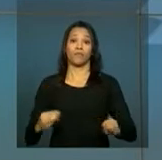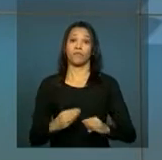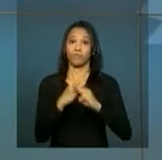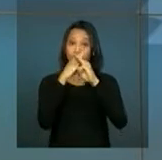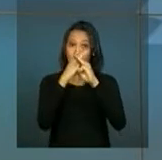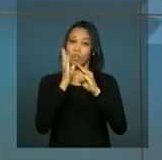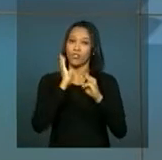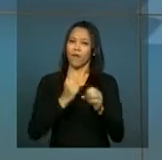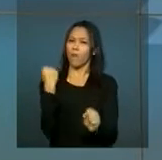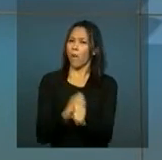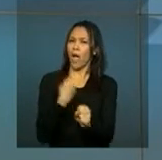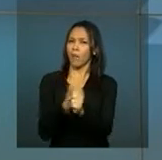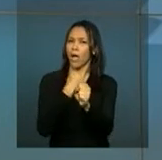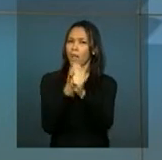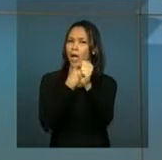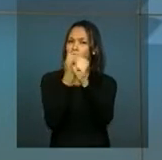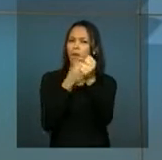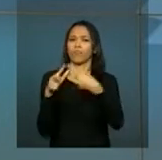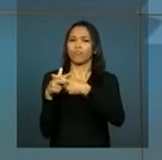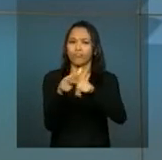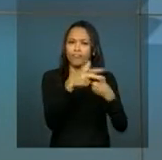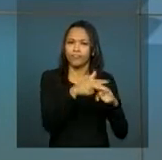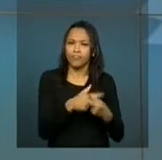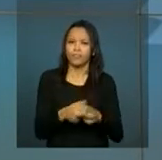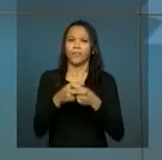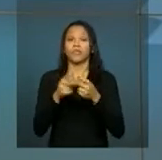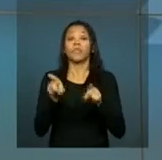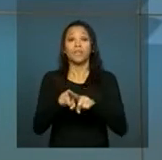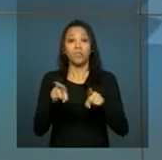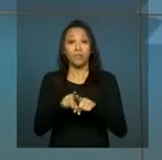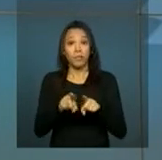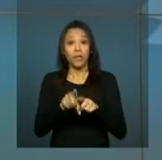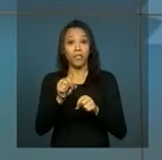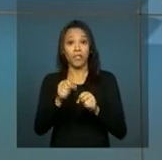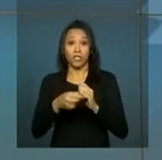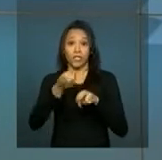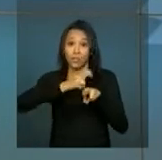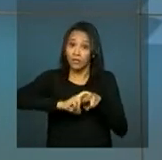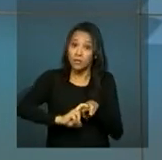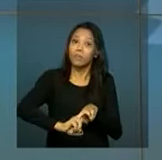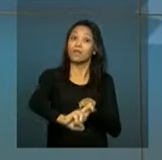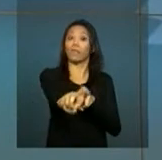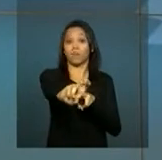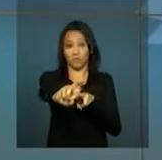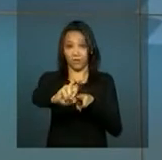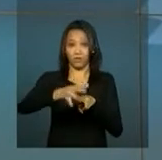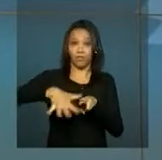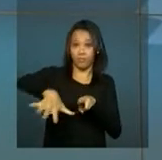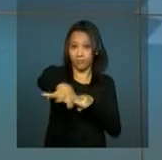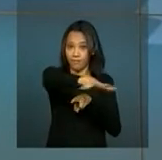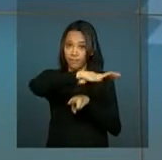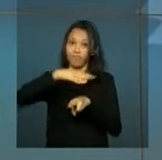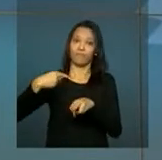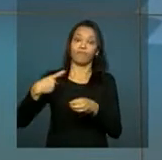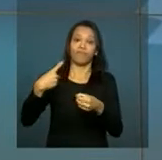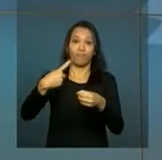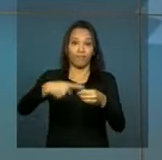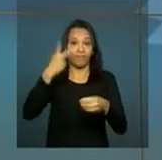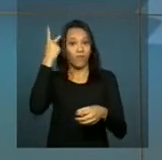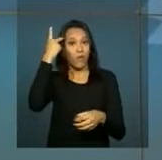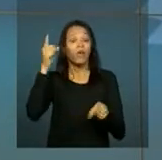foram feitas obras como reforma a modernização e implantação de estações de trens metropolitanos